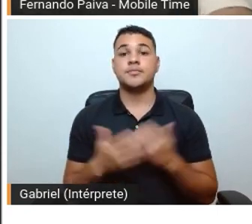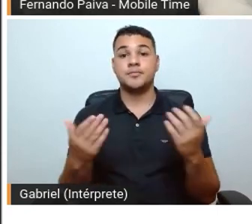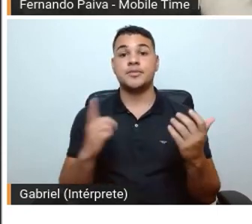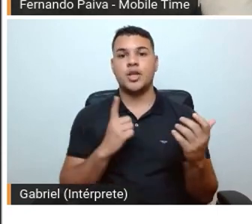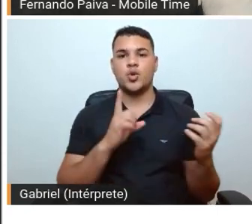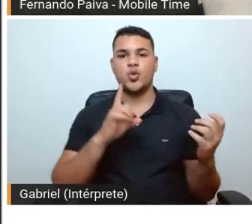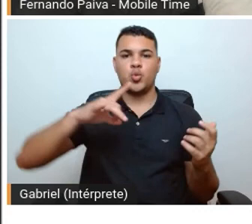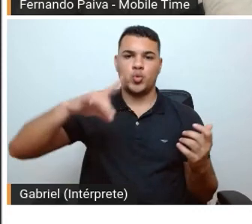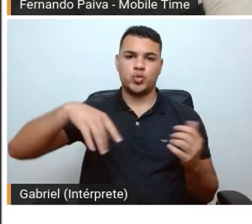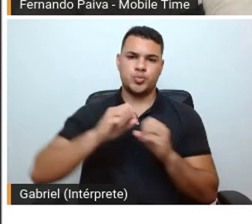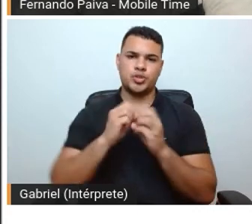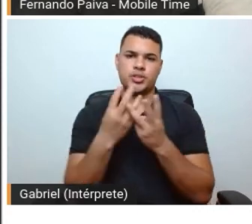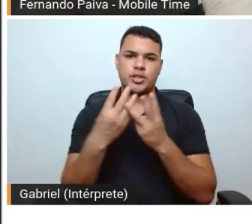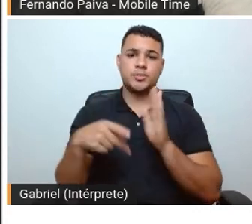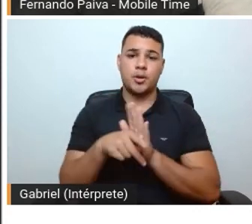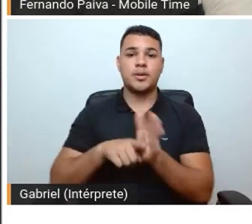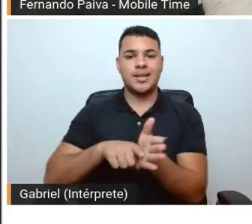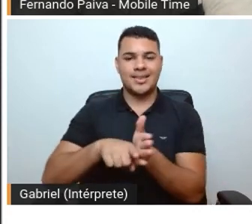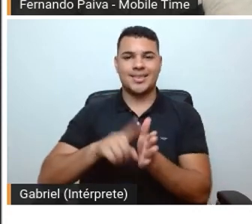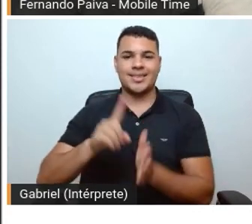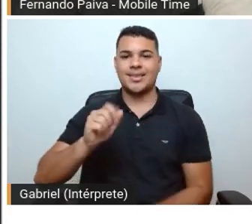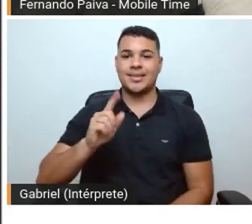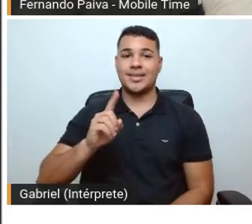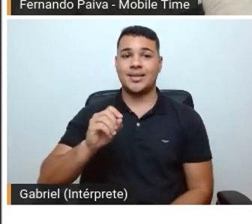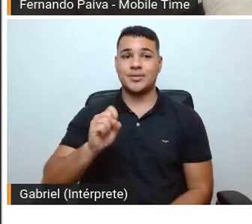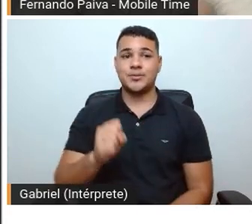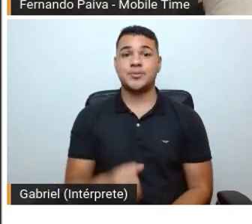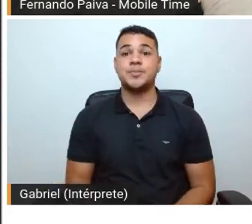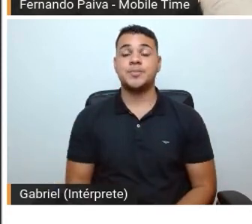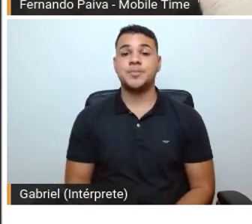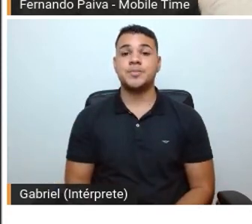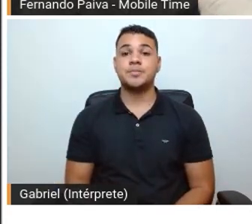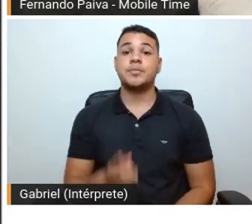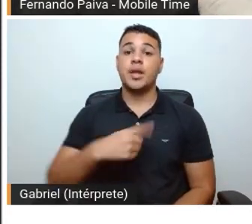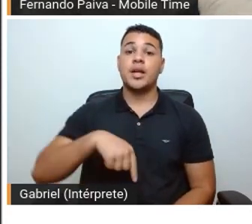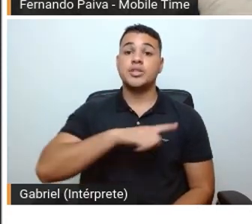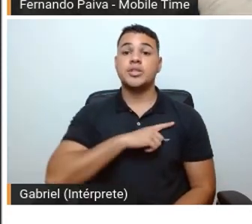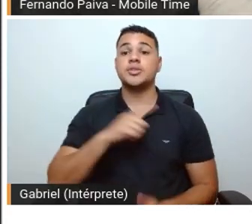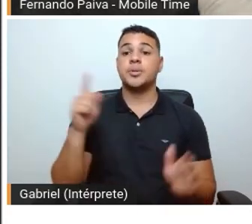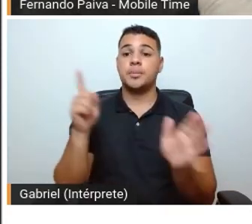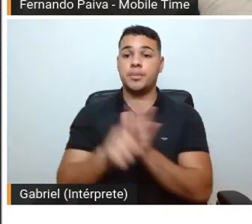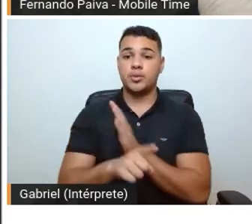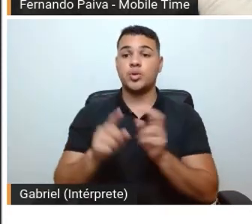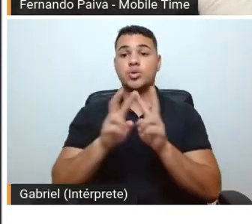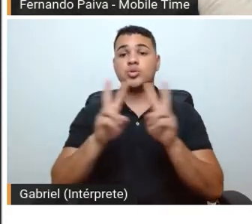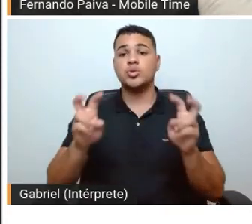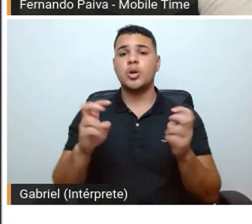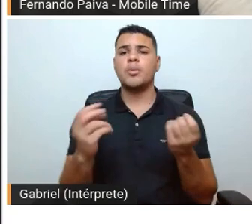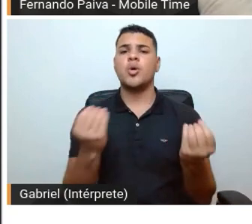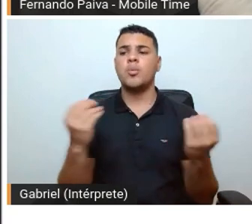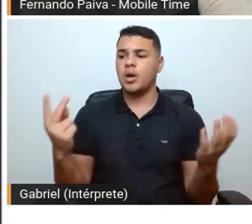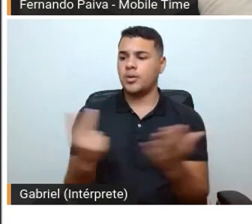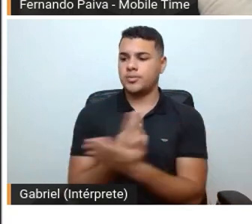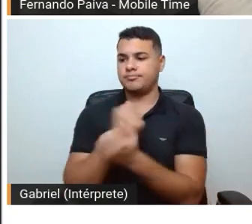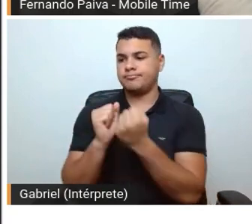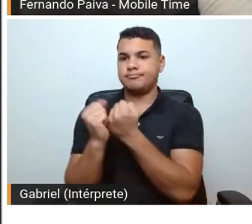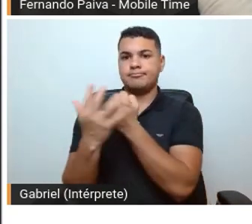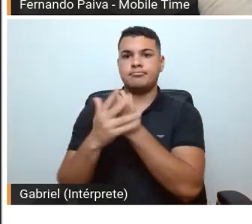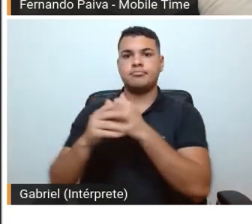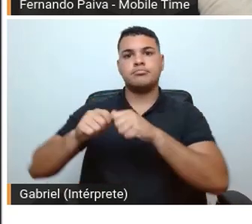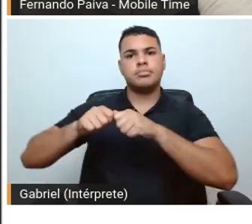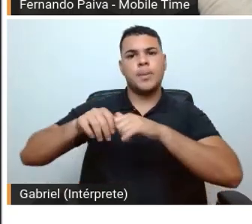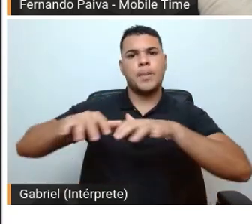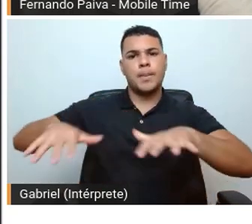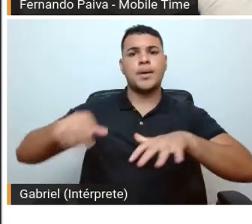de dados a gente perguntou sobre o efeito da da com de Mia se ela tava